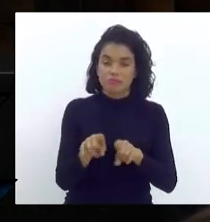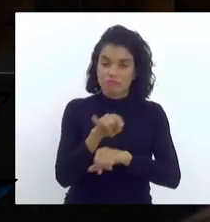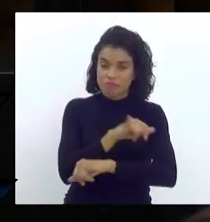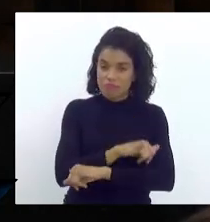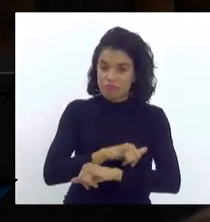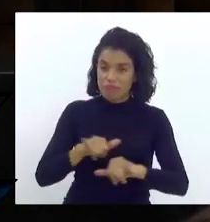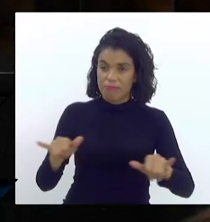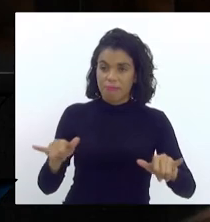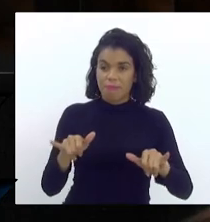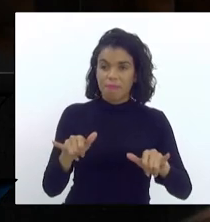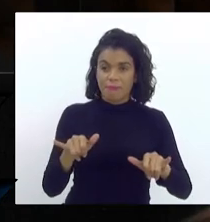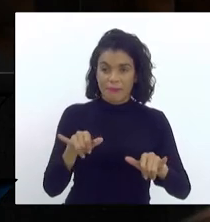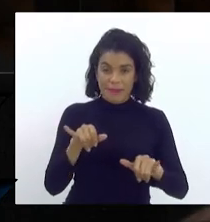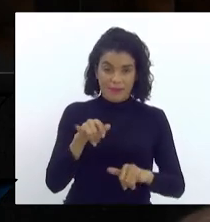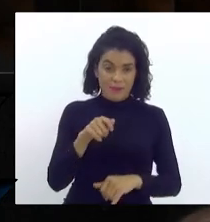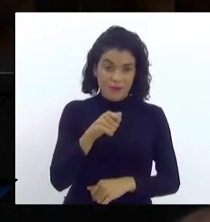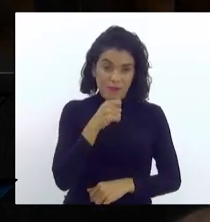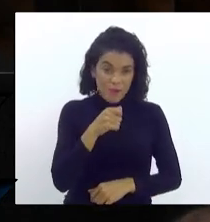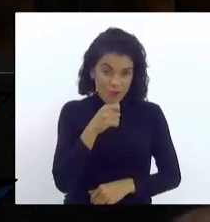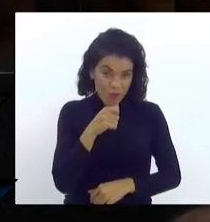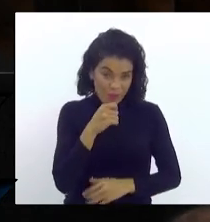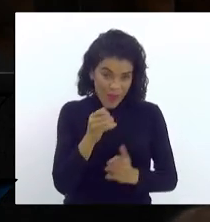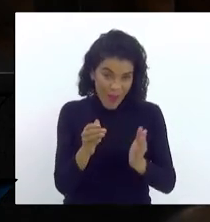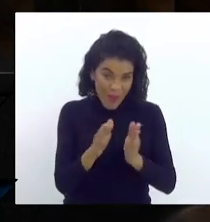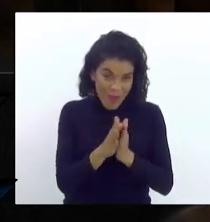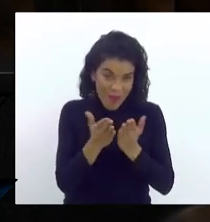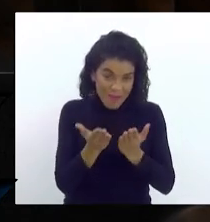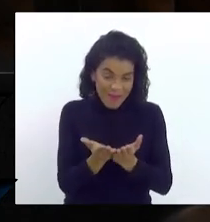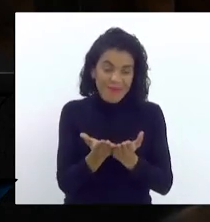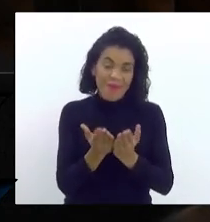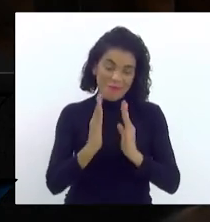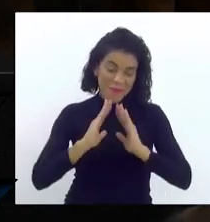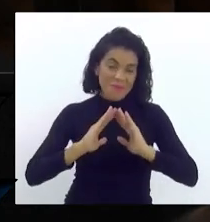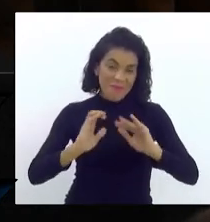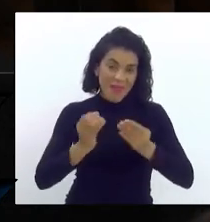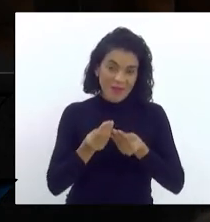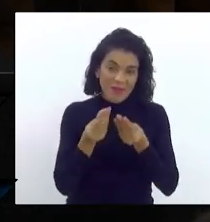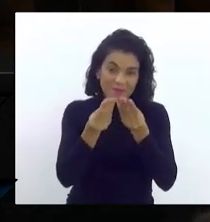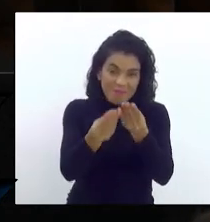vocês, se vocês não tiverem uma Bíblia, eu quero dar de presente. É só me pedir que